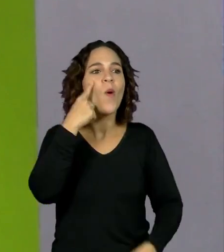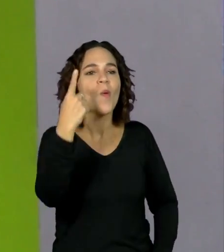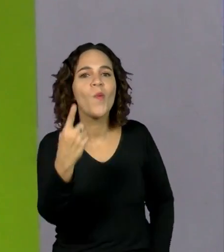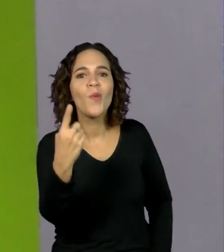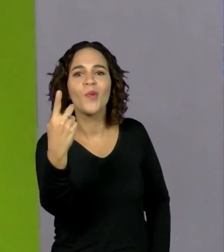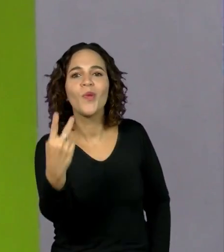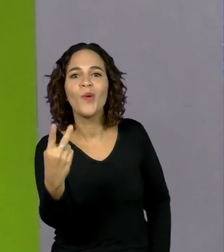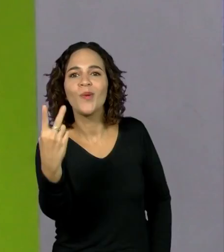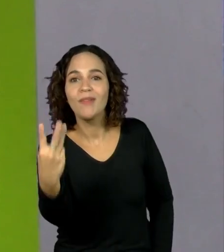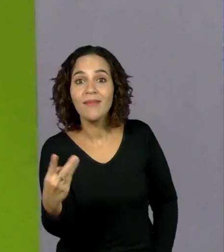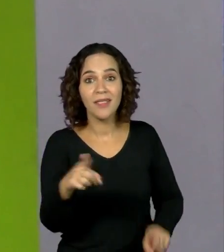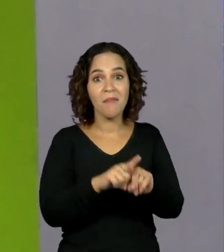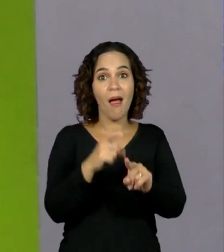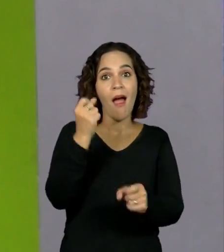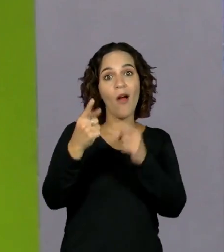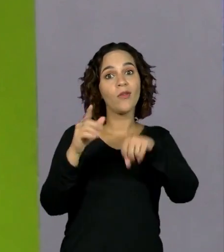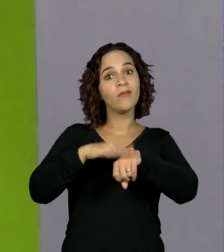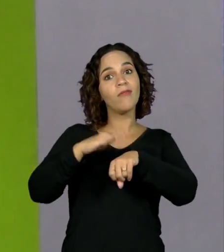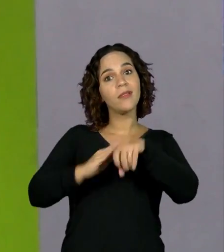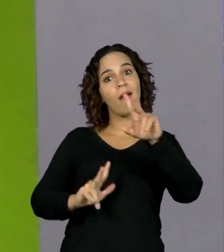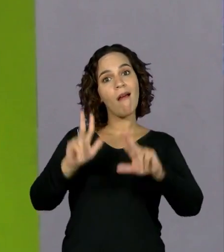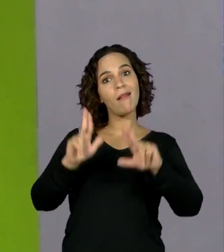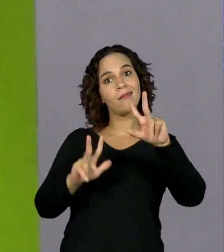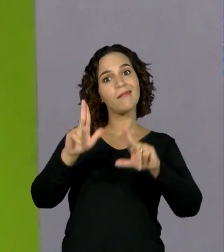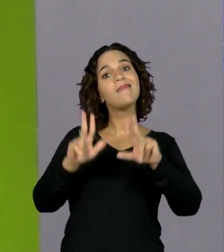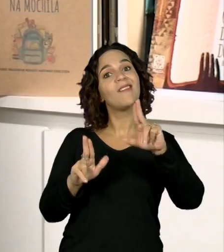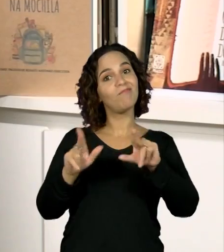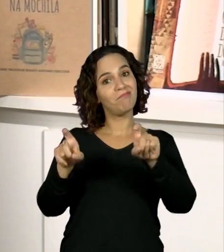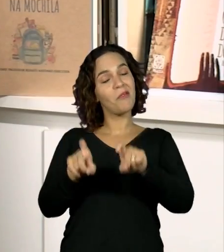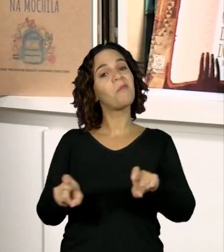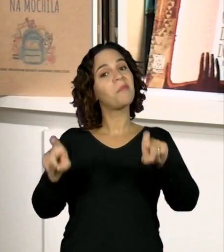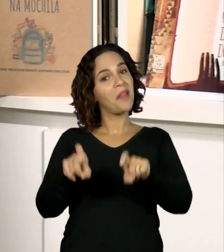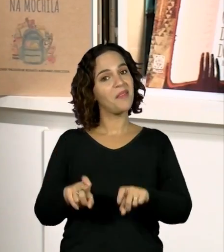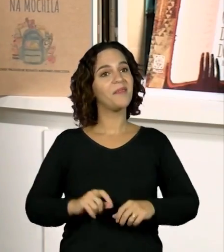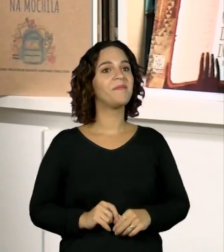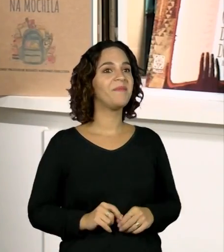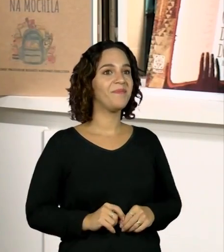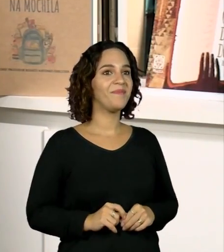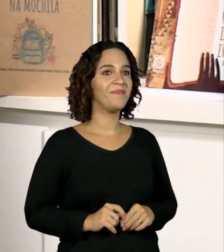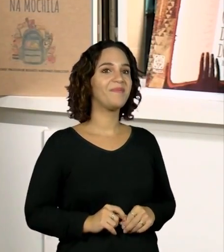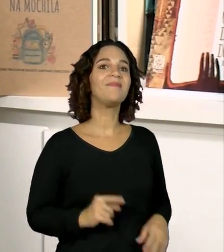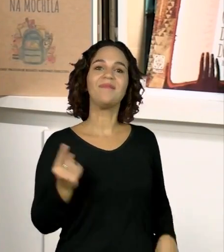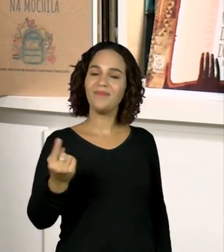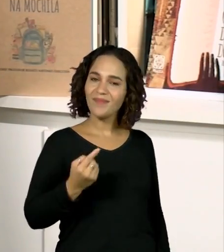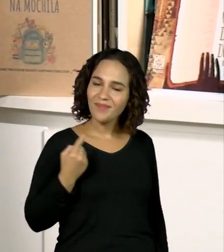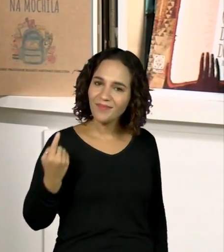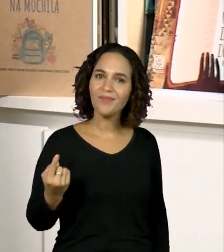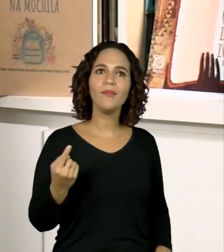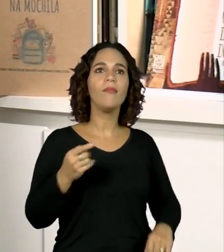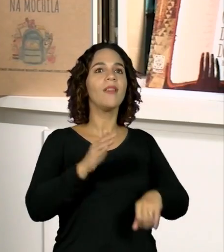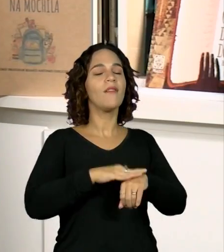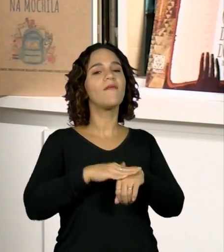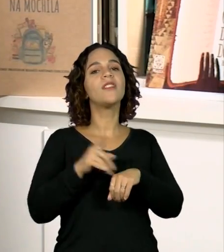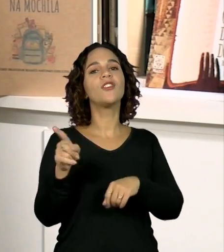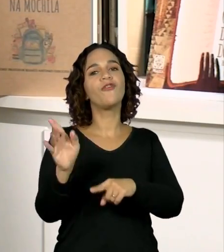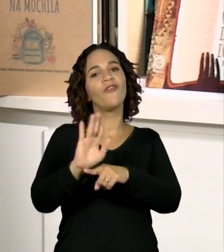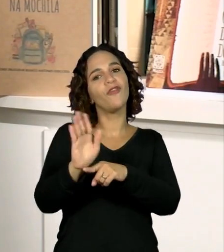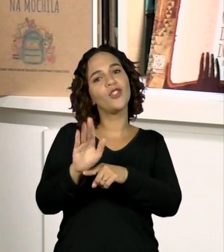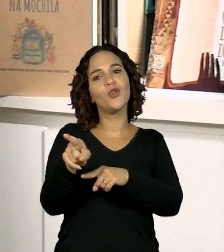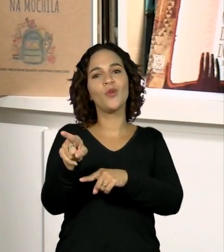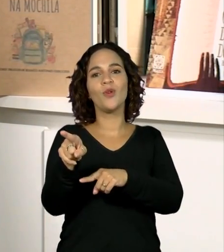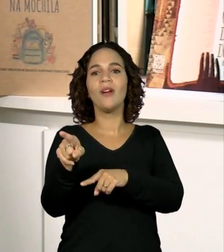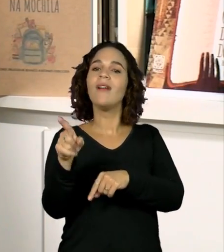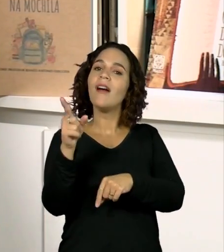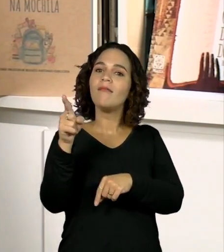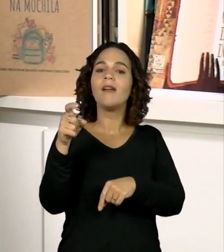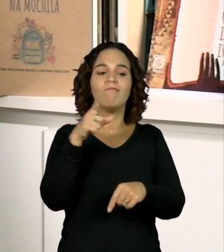E alguns participaram do momento de edição no computador. A gente fez uma versão falada do livro,